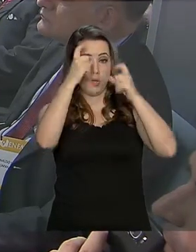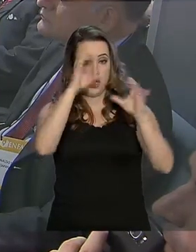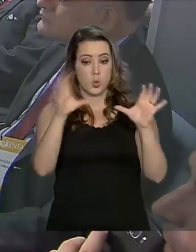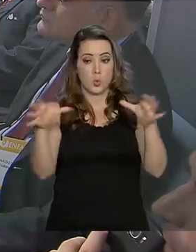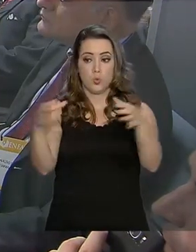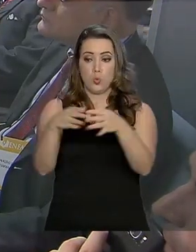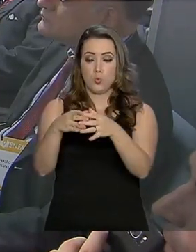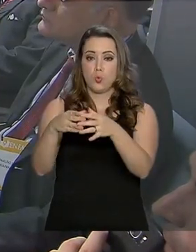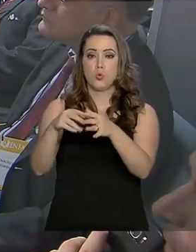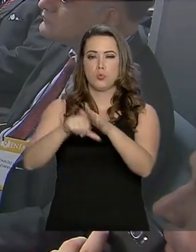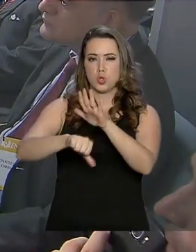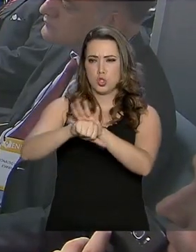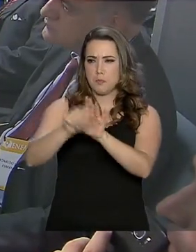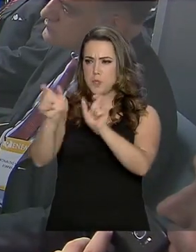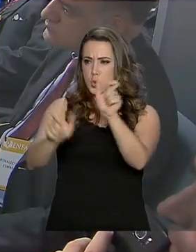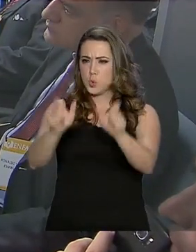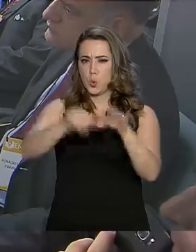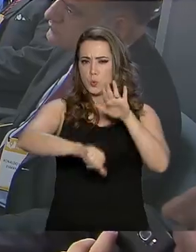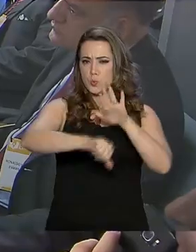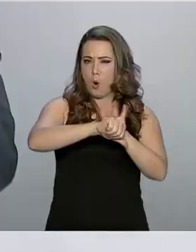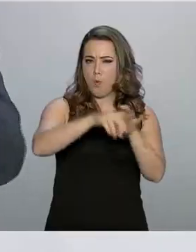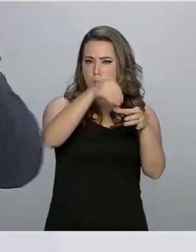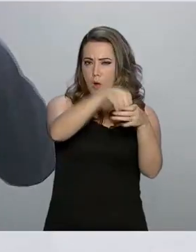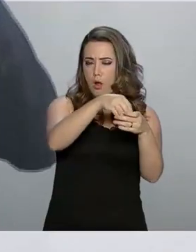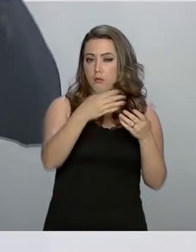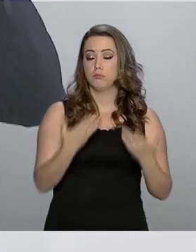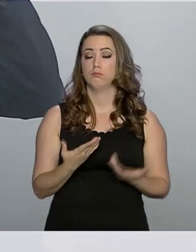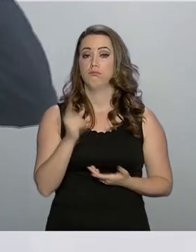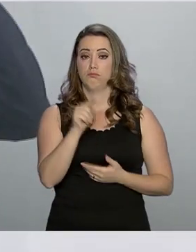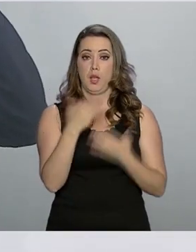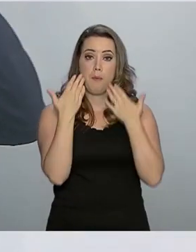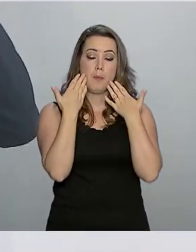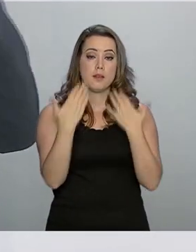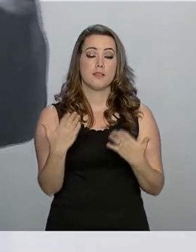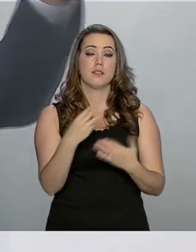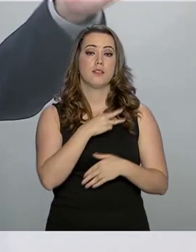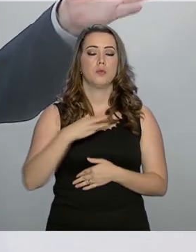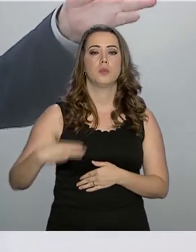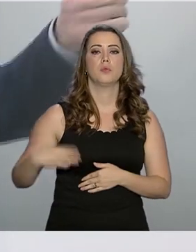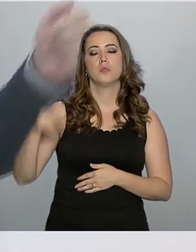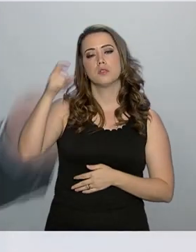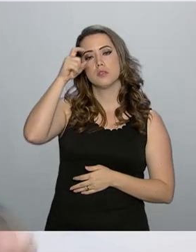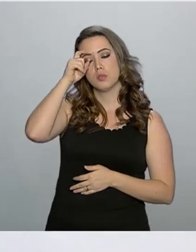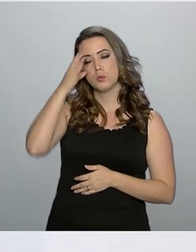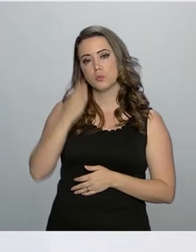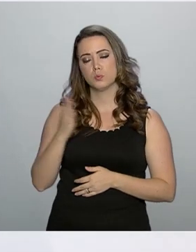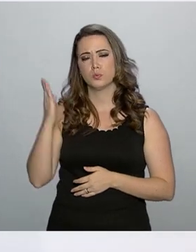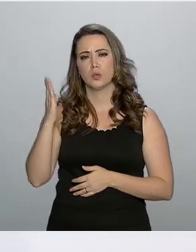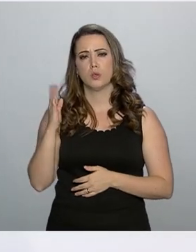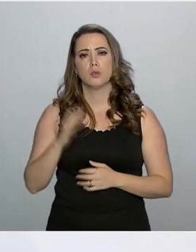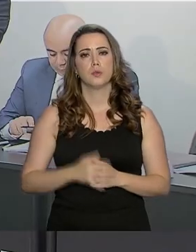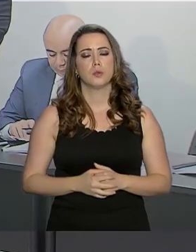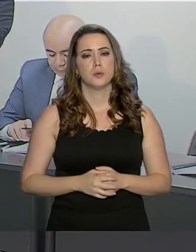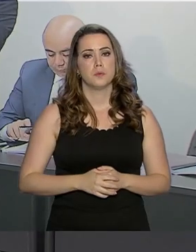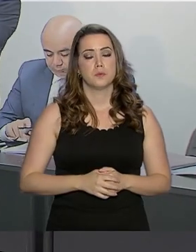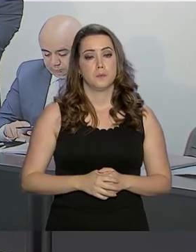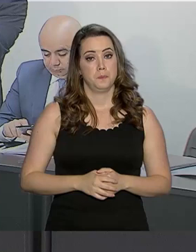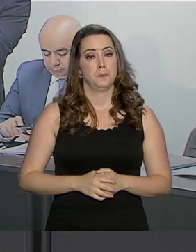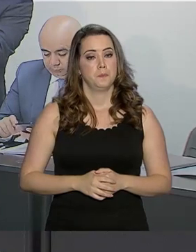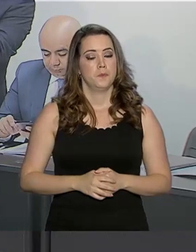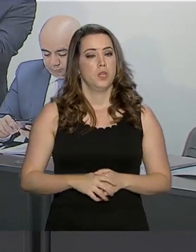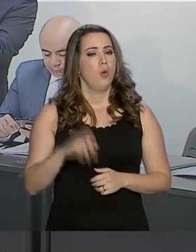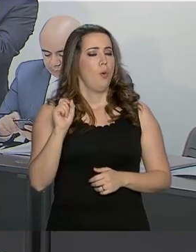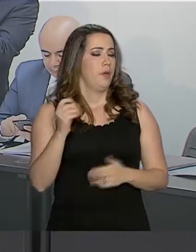apresentada juristas e magistrados em brasília pelo ministro da justiça e segurança pública sergio moro na